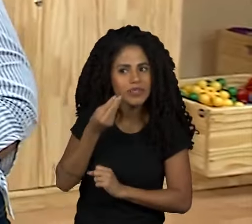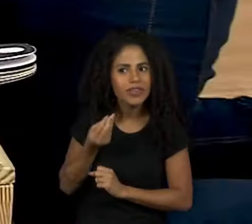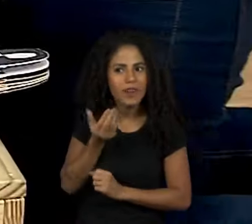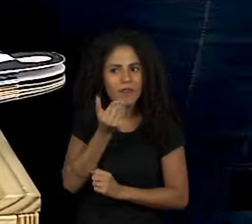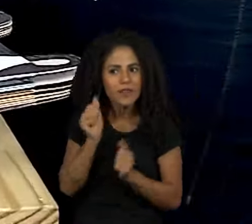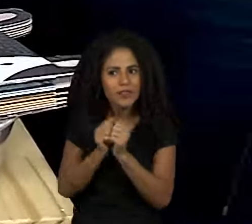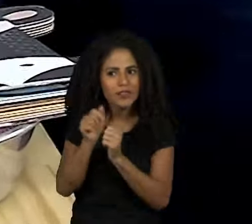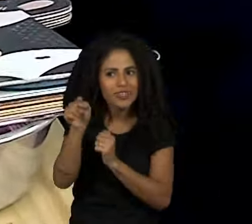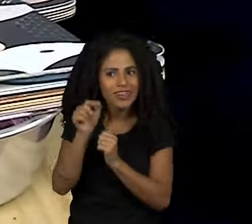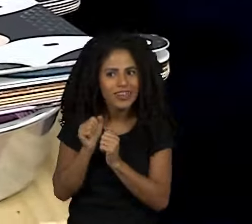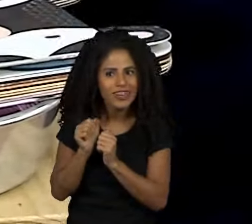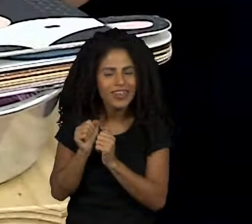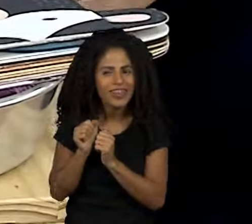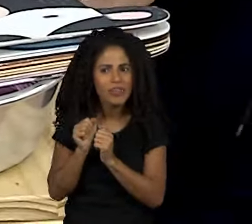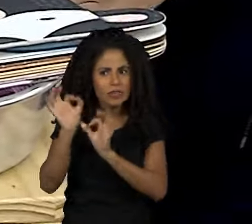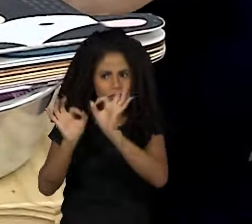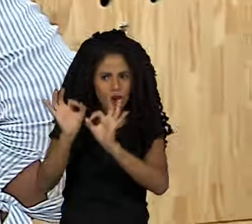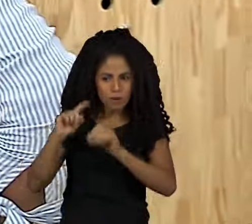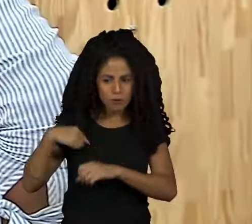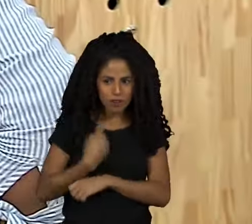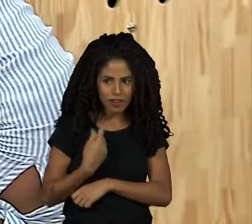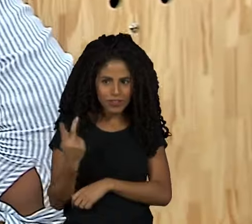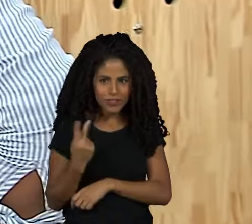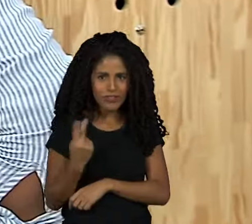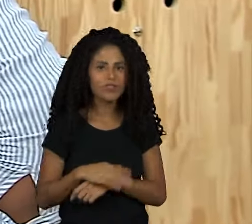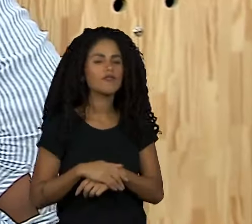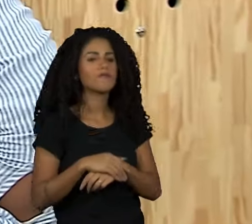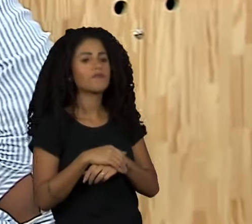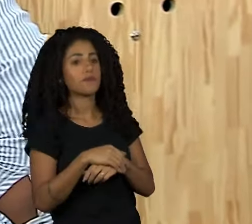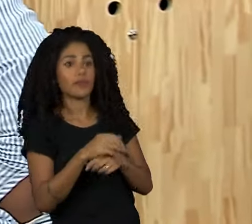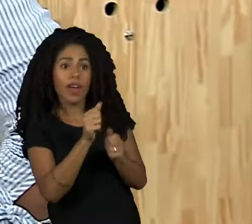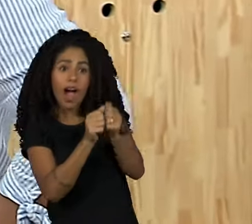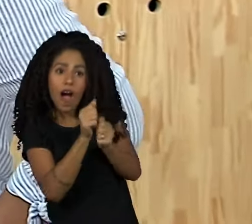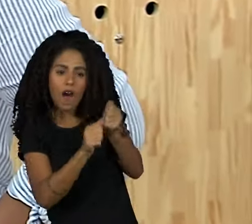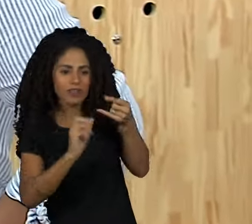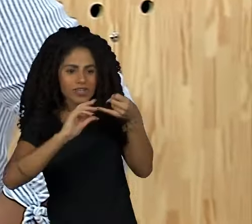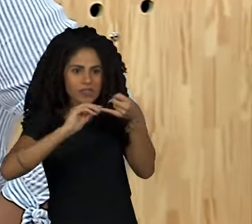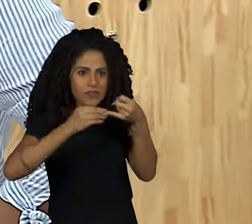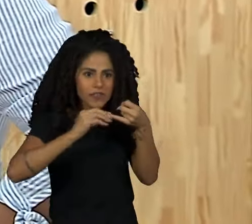comida? Você tá colocando a mesa pra gente? Arroz, feijão,